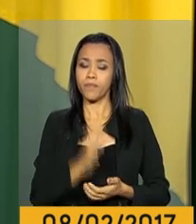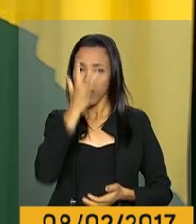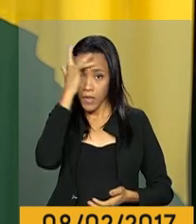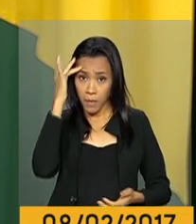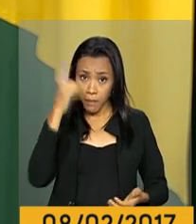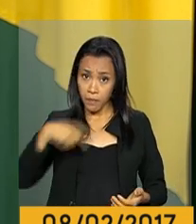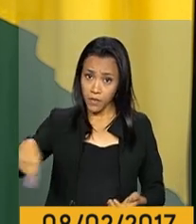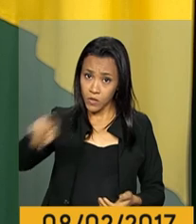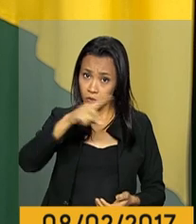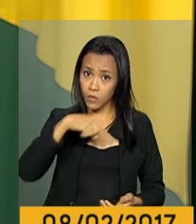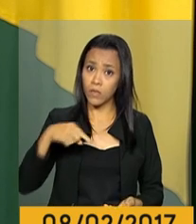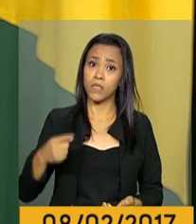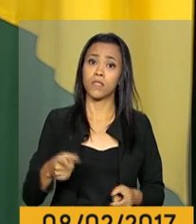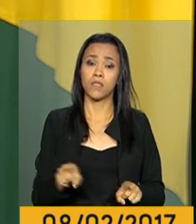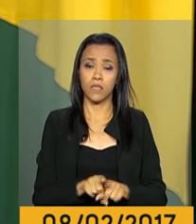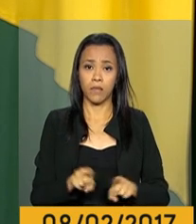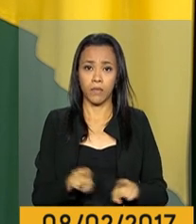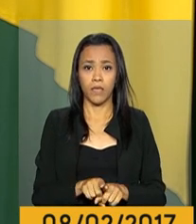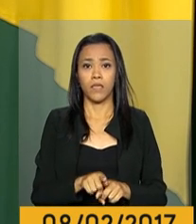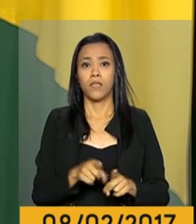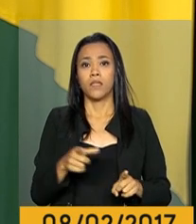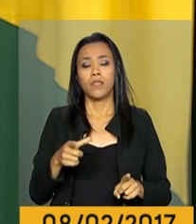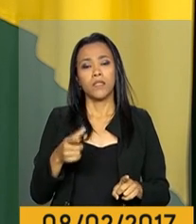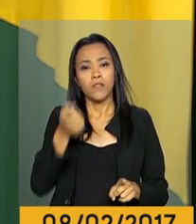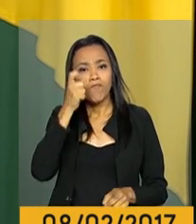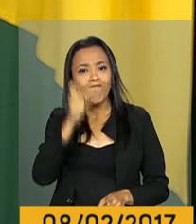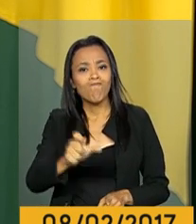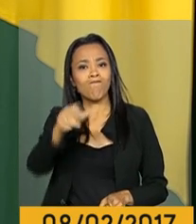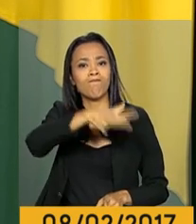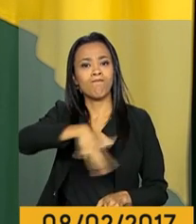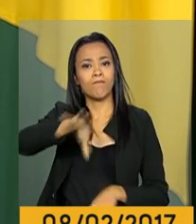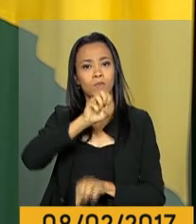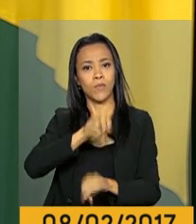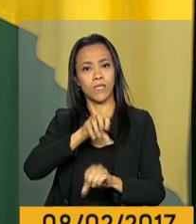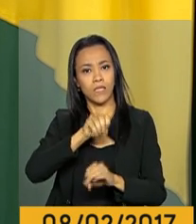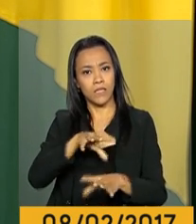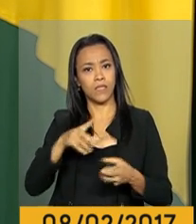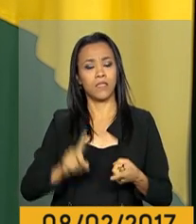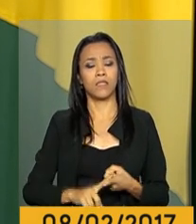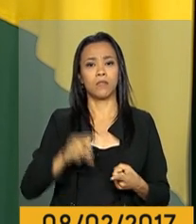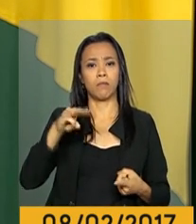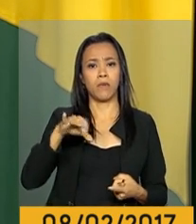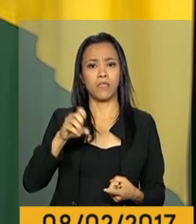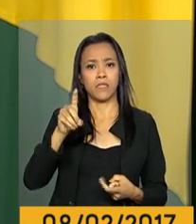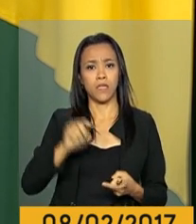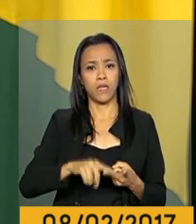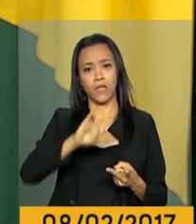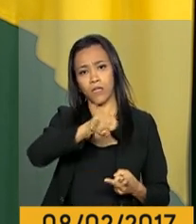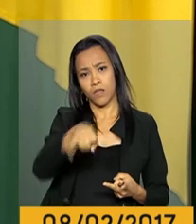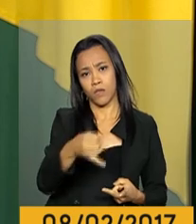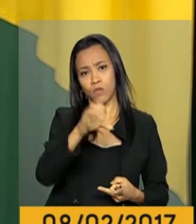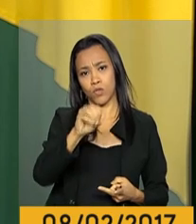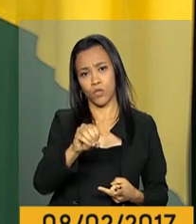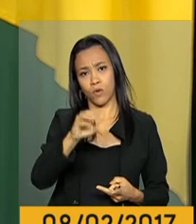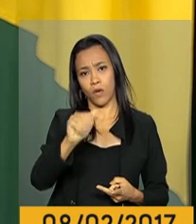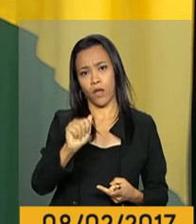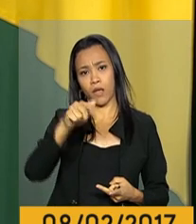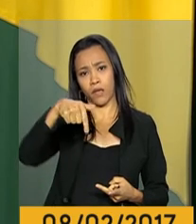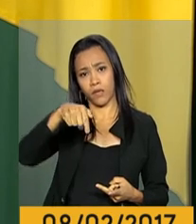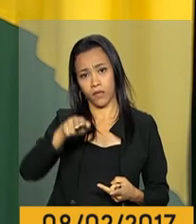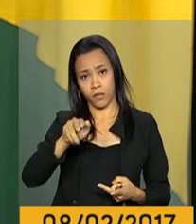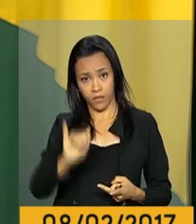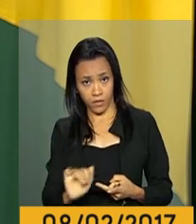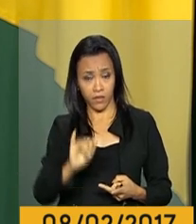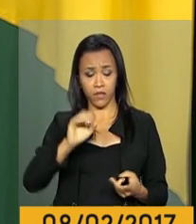pessoas ligadas à educação o máo Sacer Eduard tabó Joaquim dos Santos eu quero